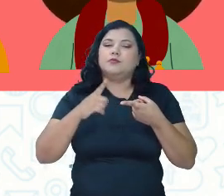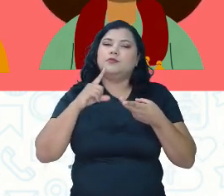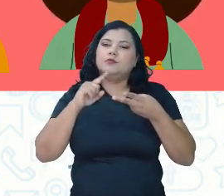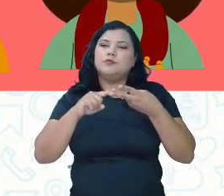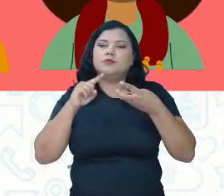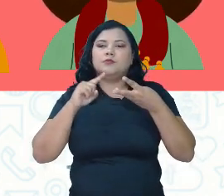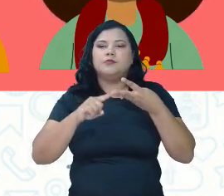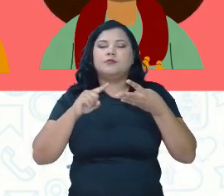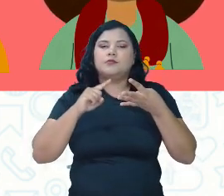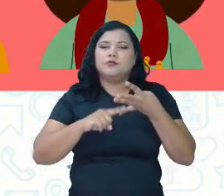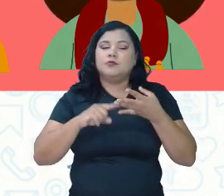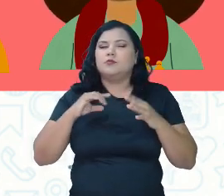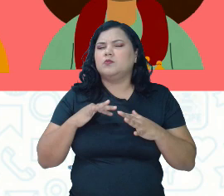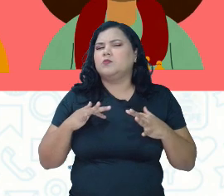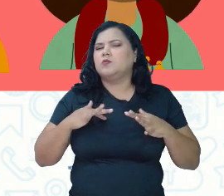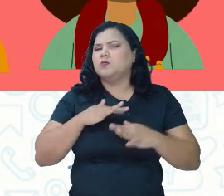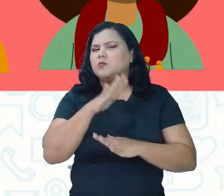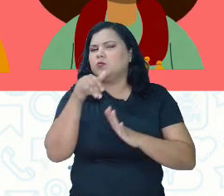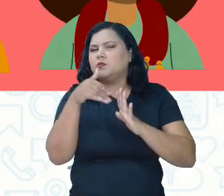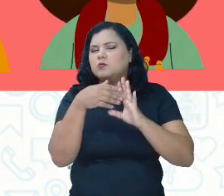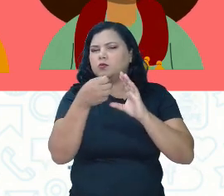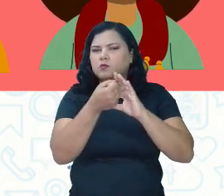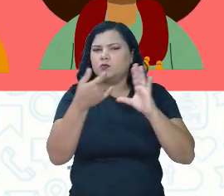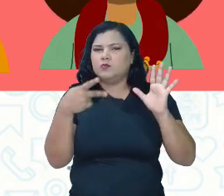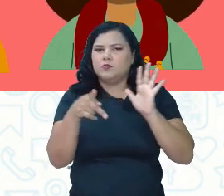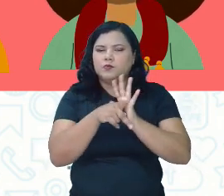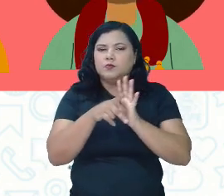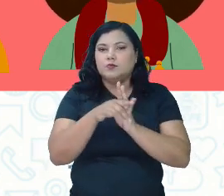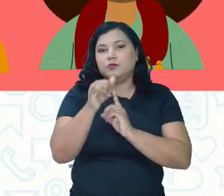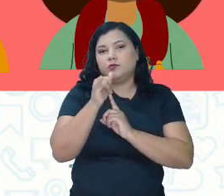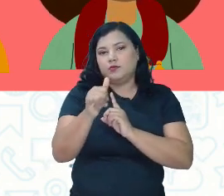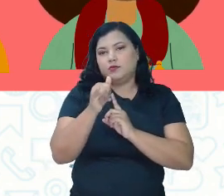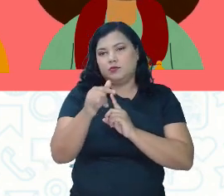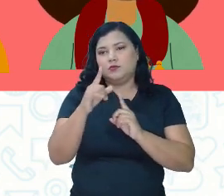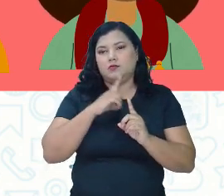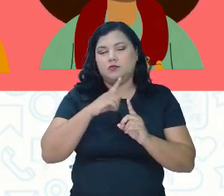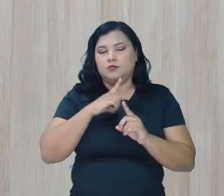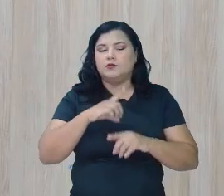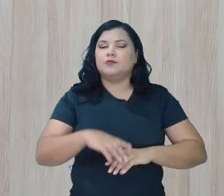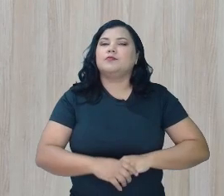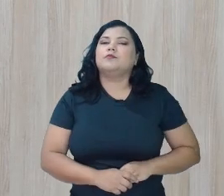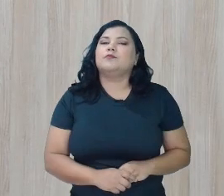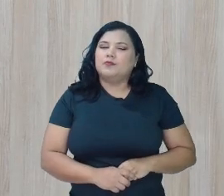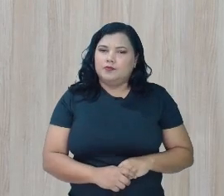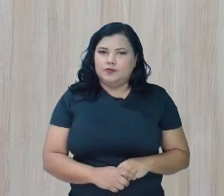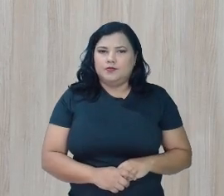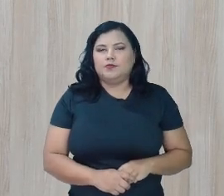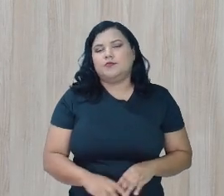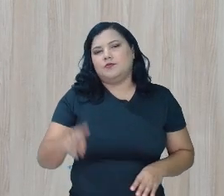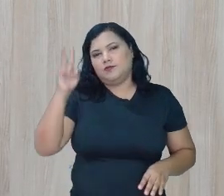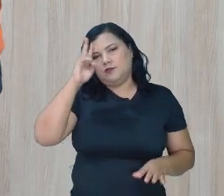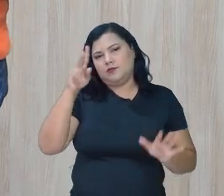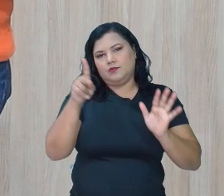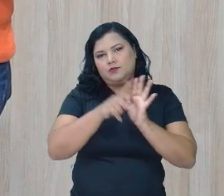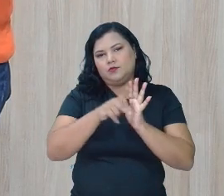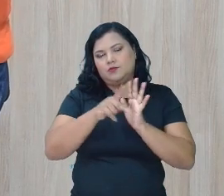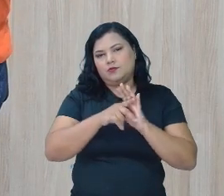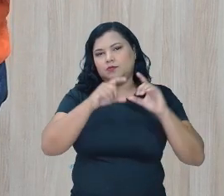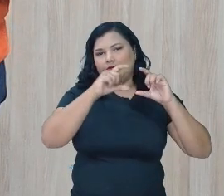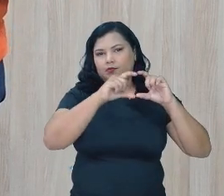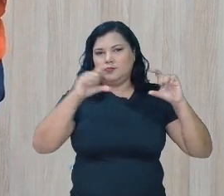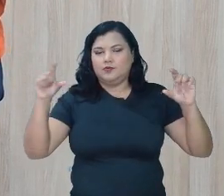pessoal, todos os elementos constituintes de uma narrativa também estão nas histórias em